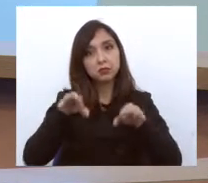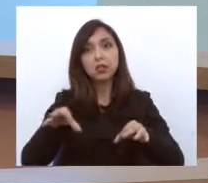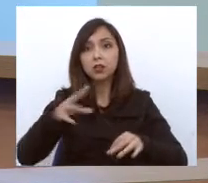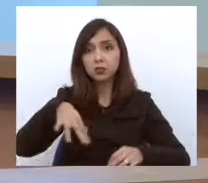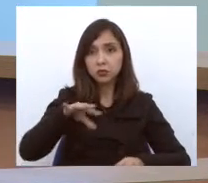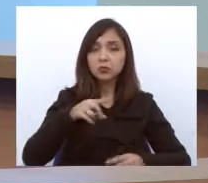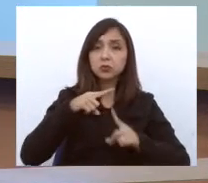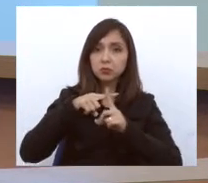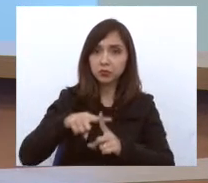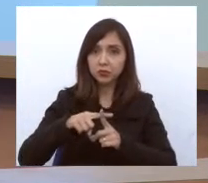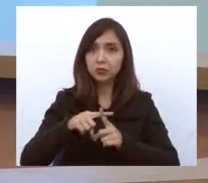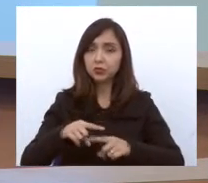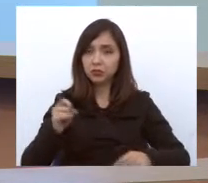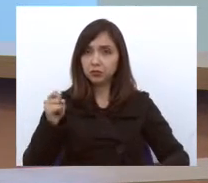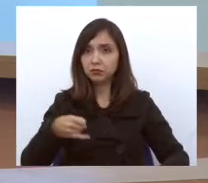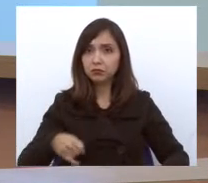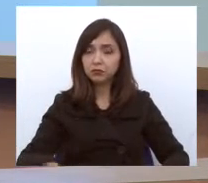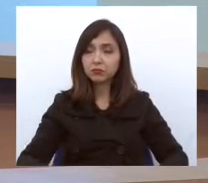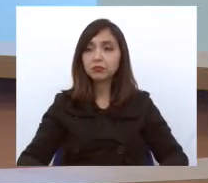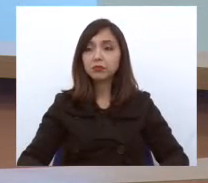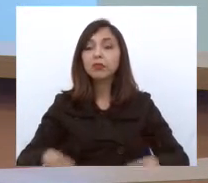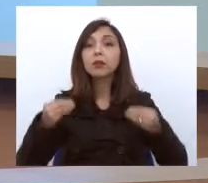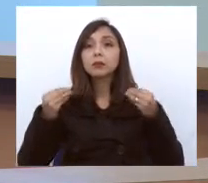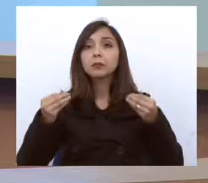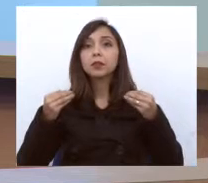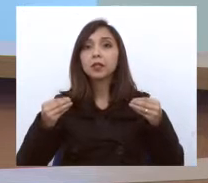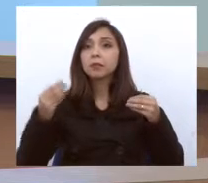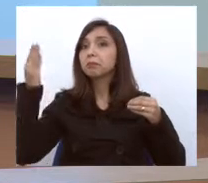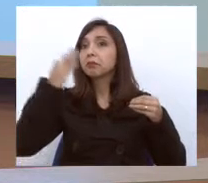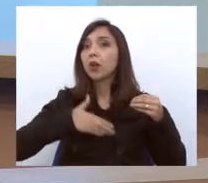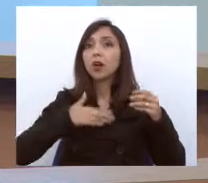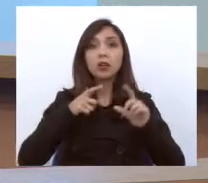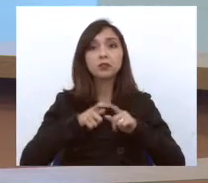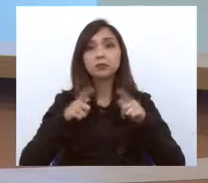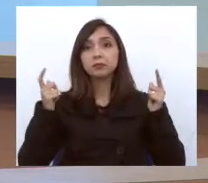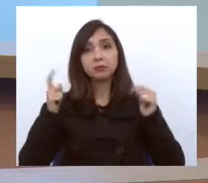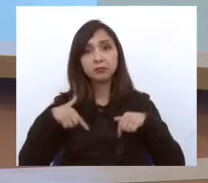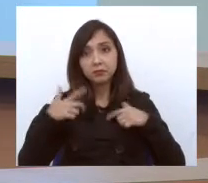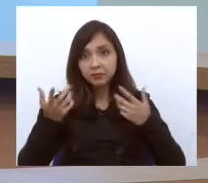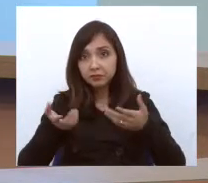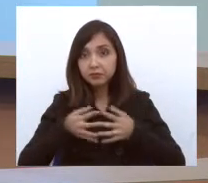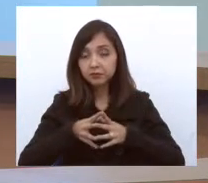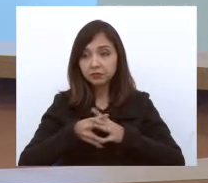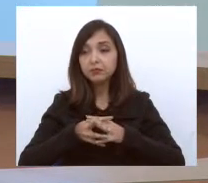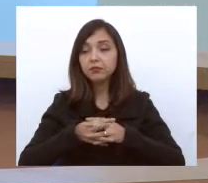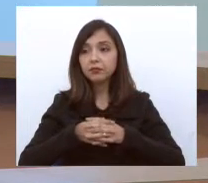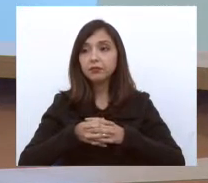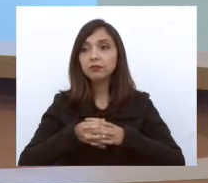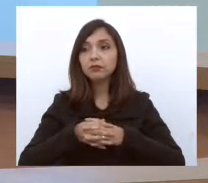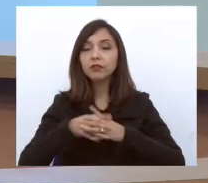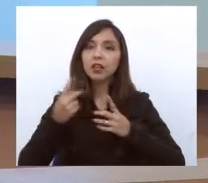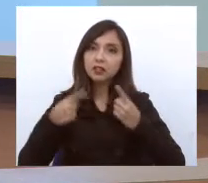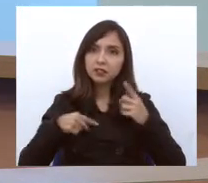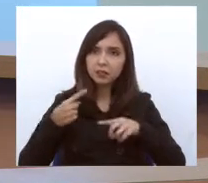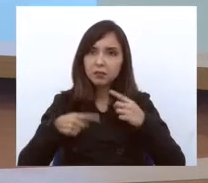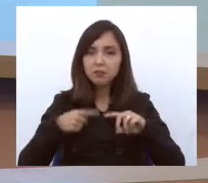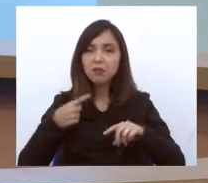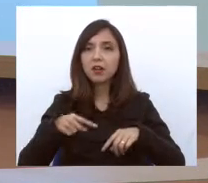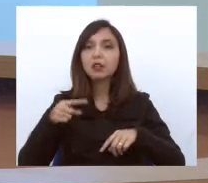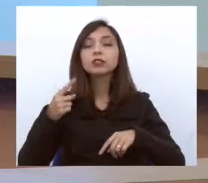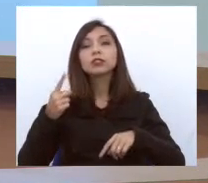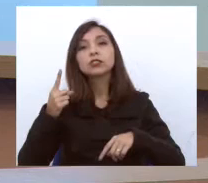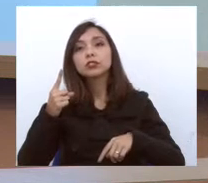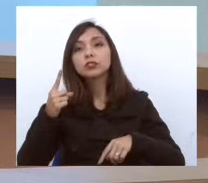orçamento impositivo. Para que prova maior do que essa? Né? E aí esse debate vem no item